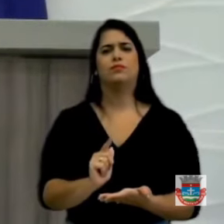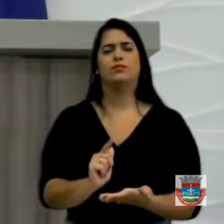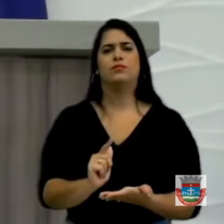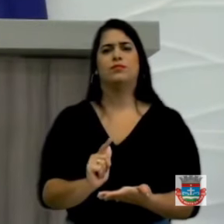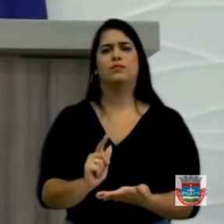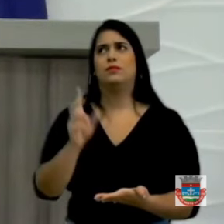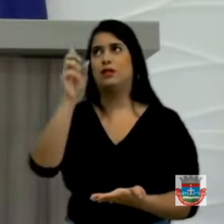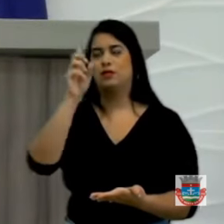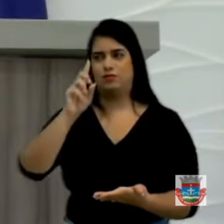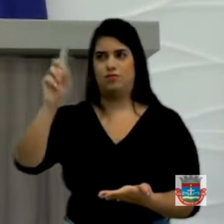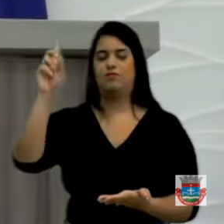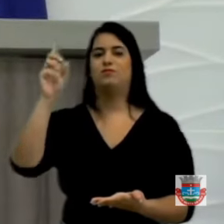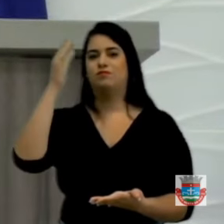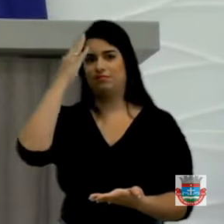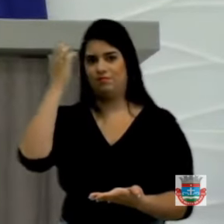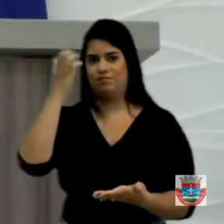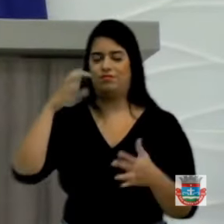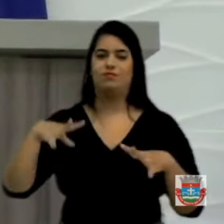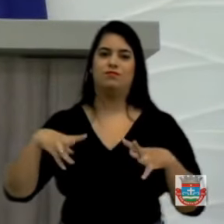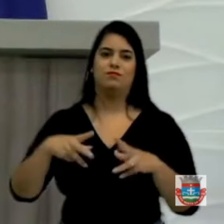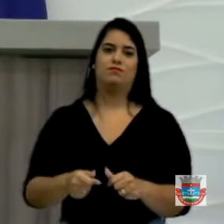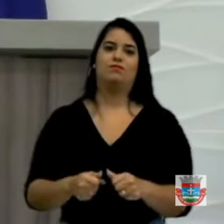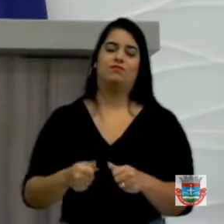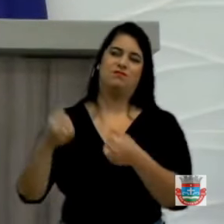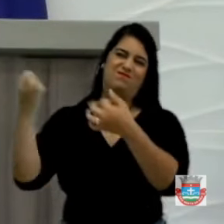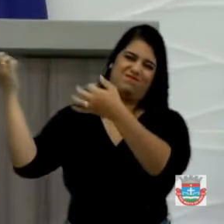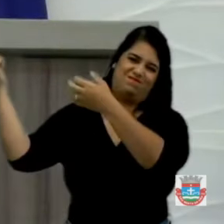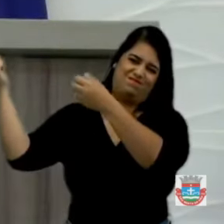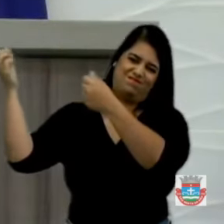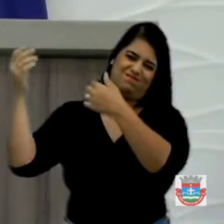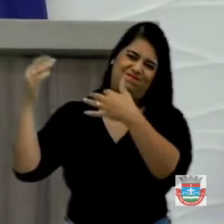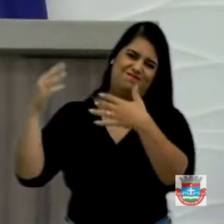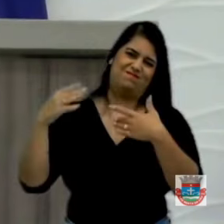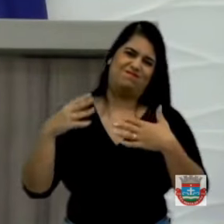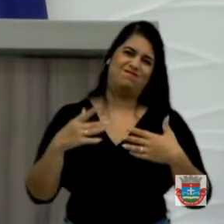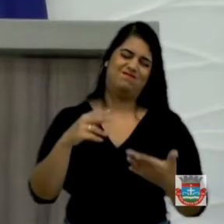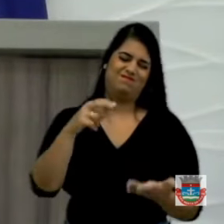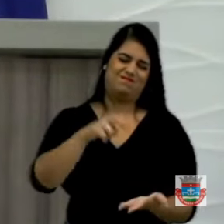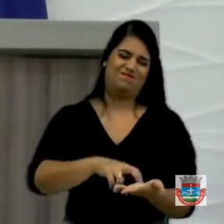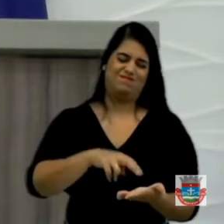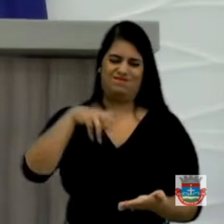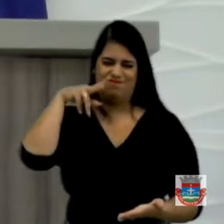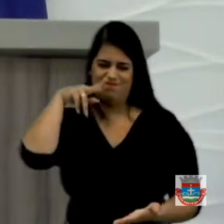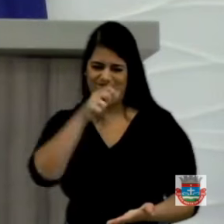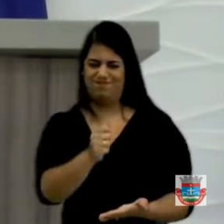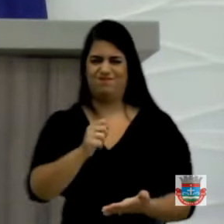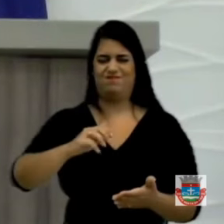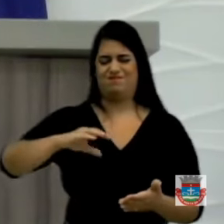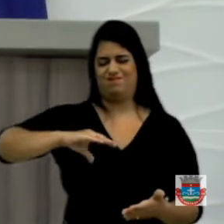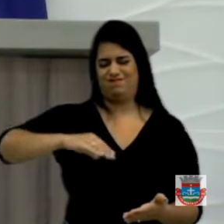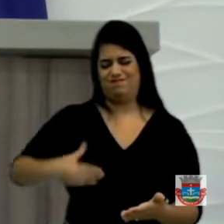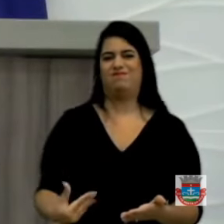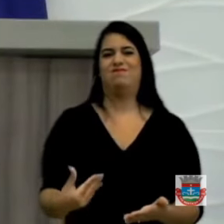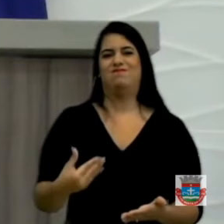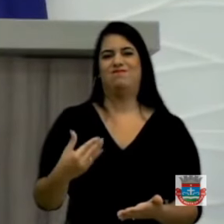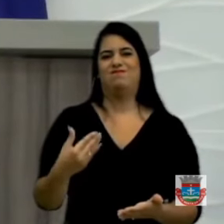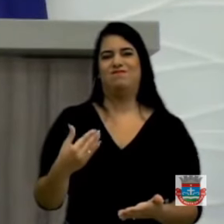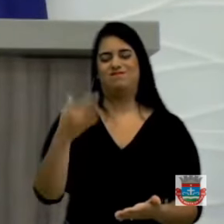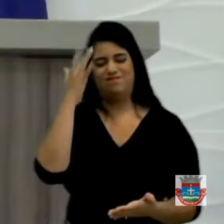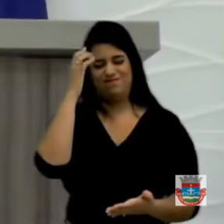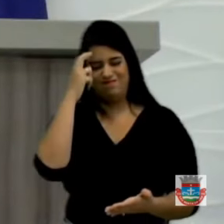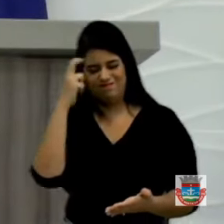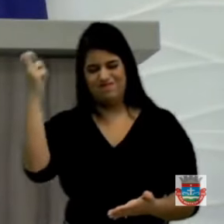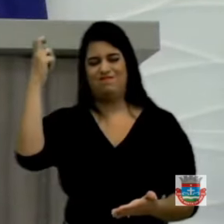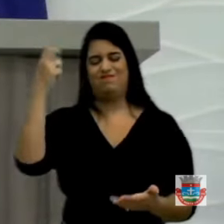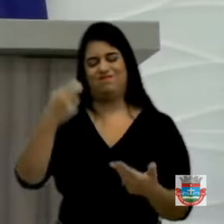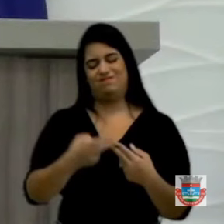no controle de todas as coisas. E nos abençoa a cada amanhecer, dando força, coragem, sabedoria paciência, discernimento,